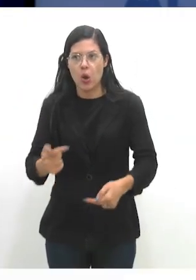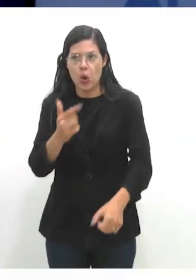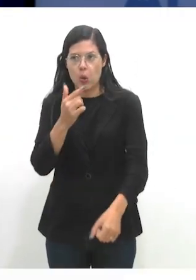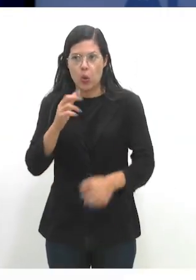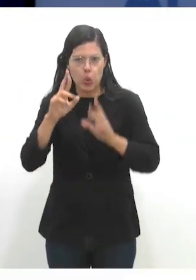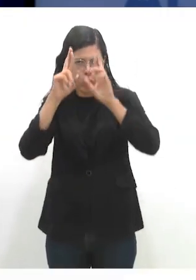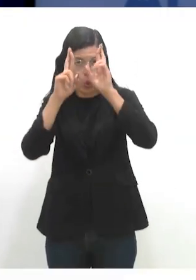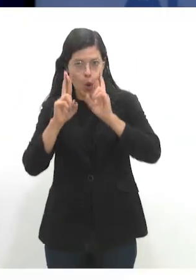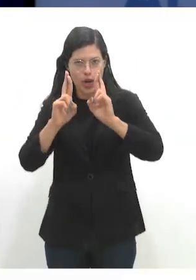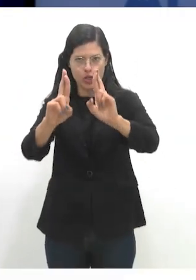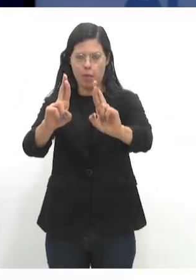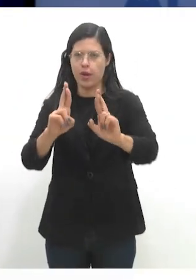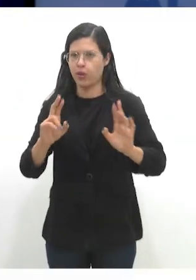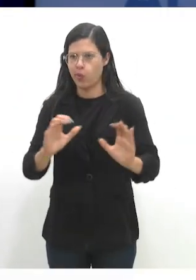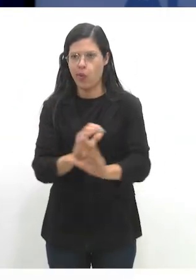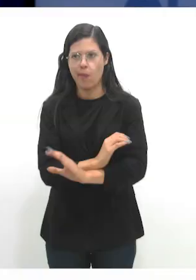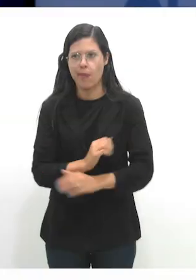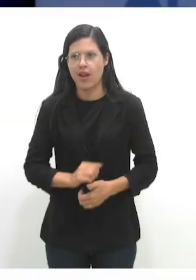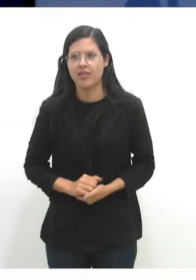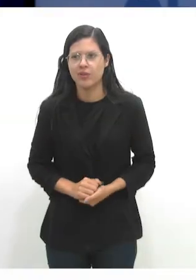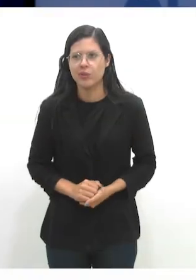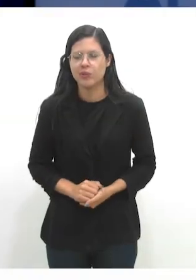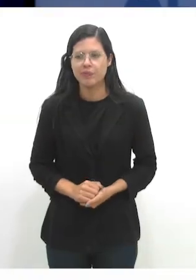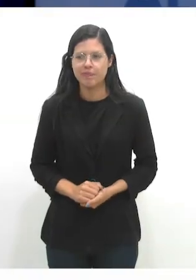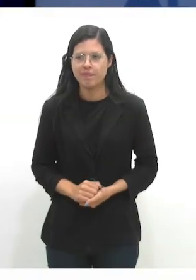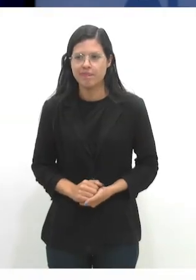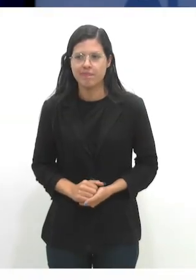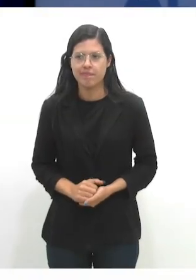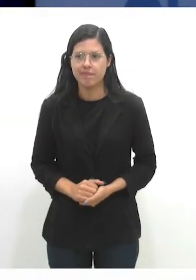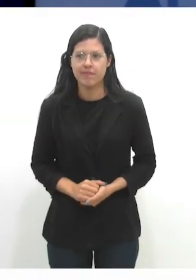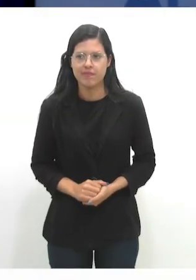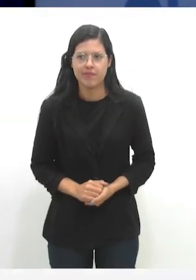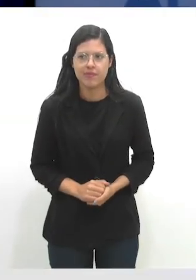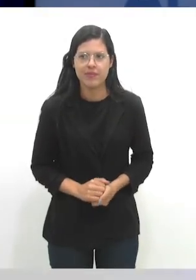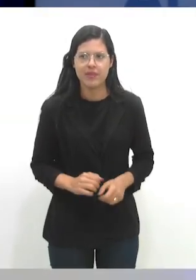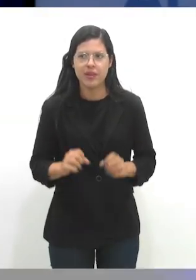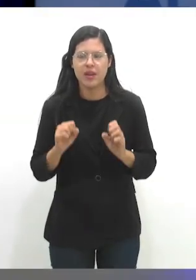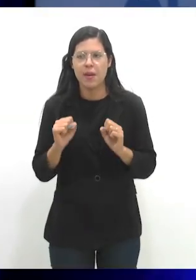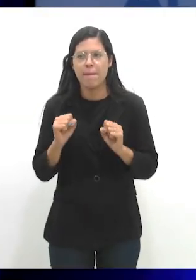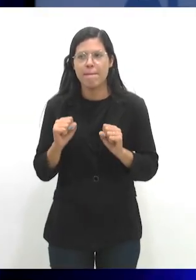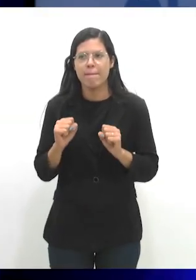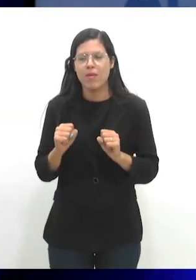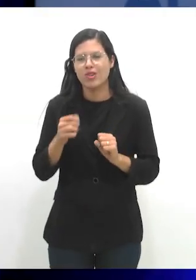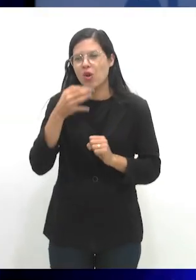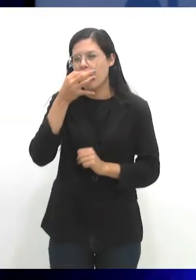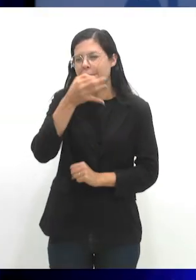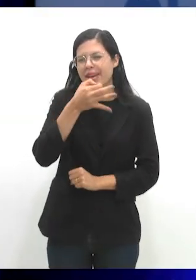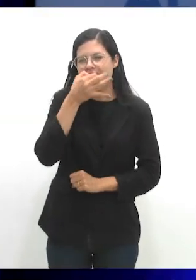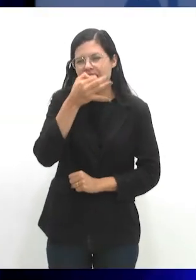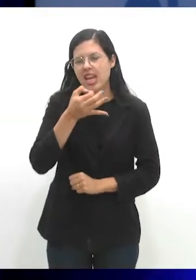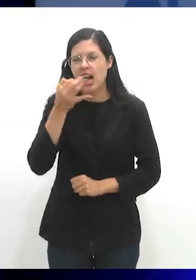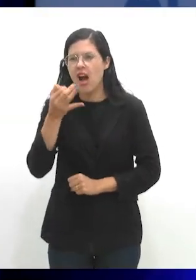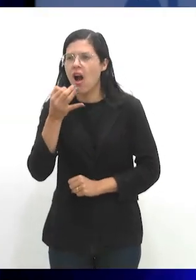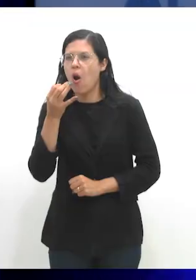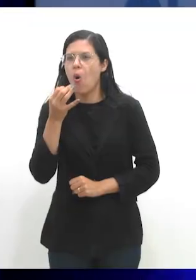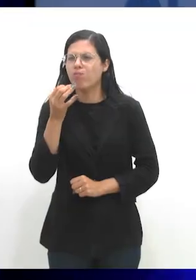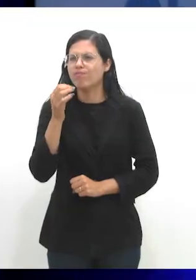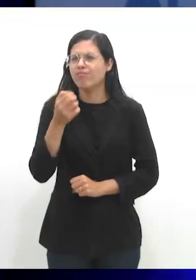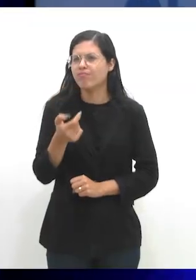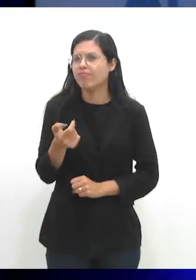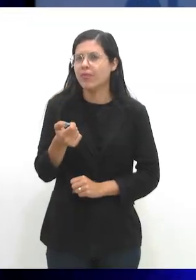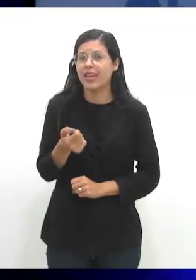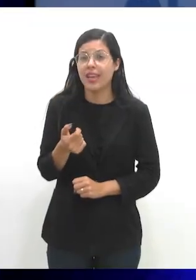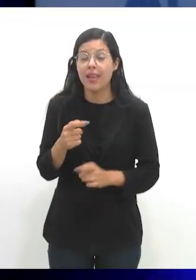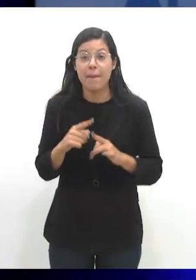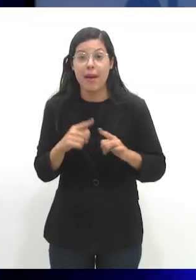do respeito absoluto pela hierarquia. Ele pode até dar uma opiniãozinha assim ligeira, mas